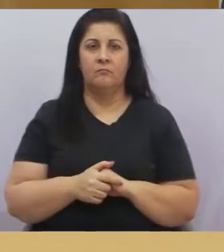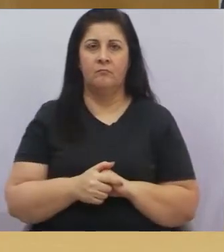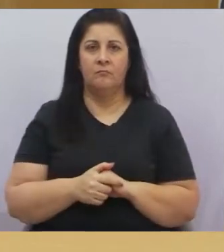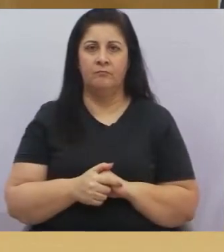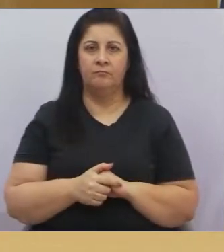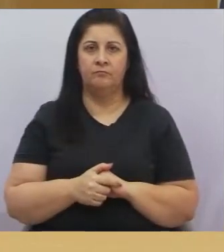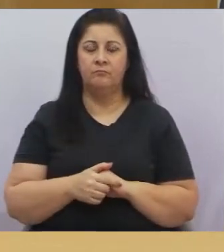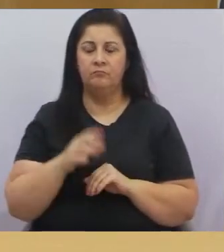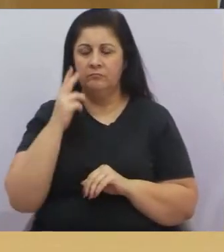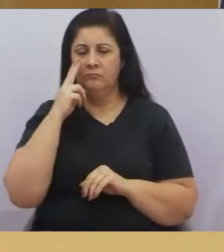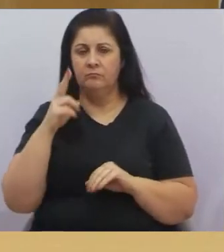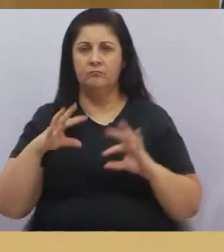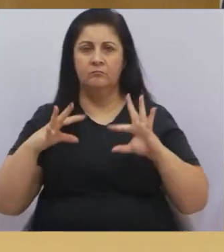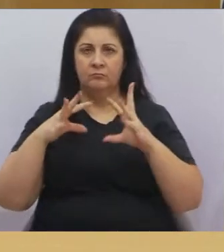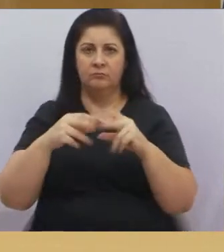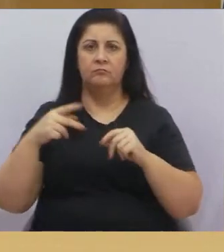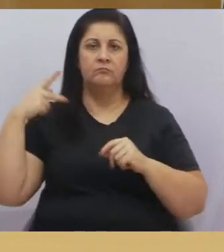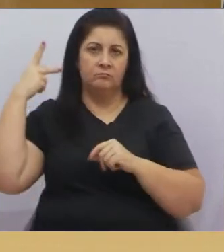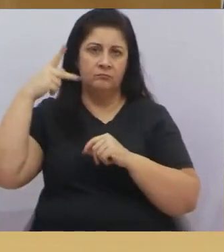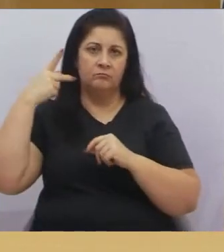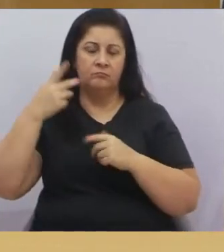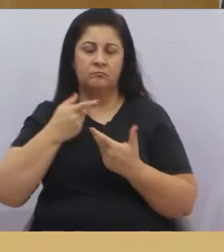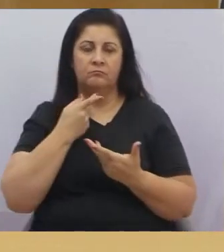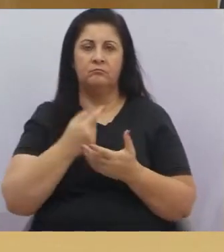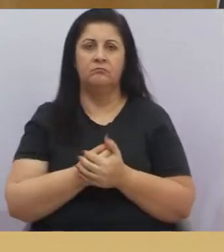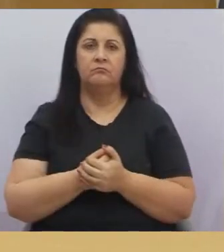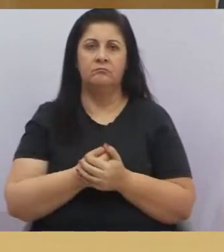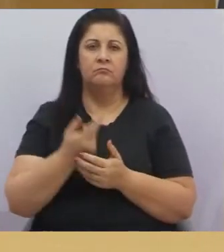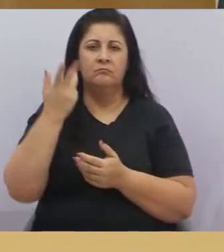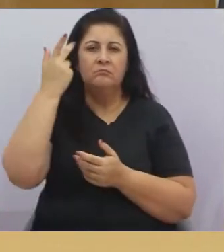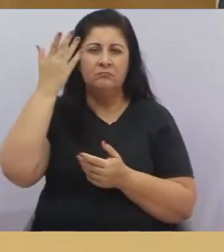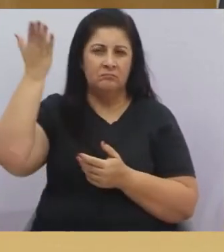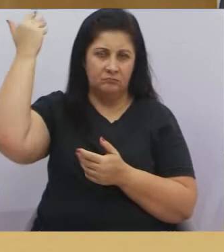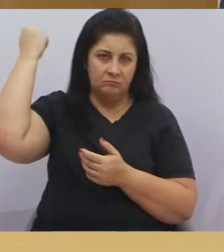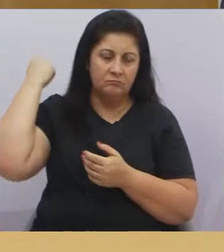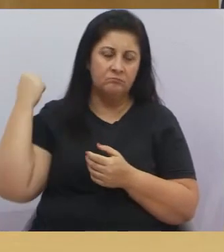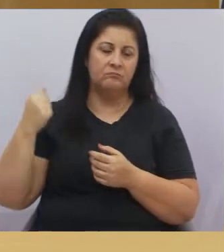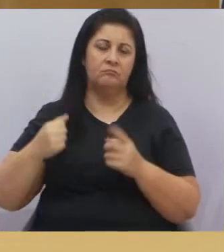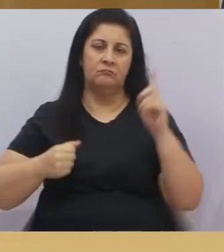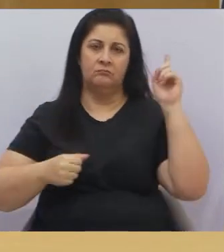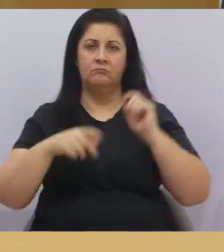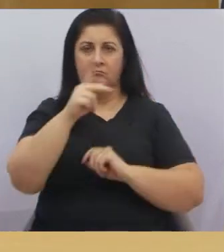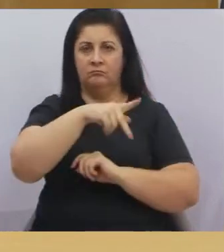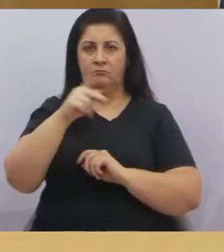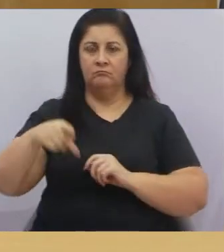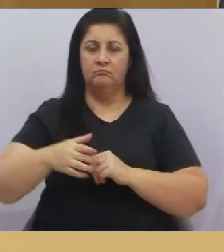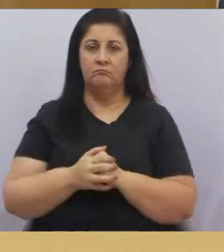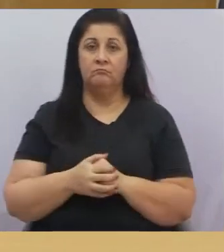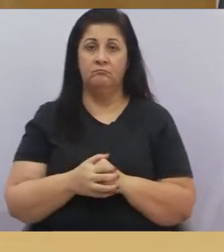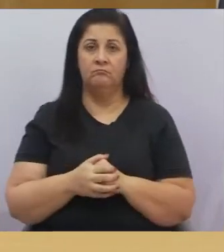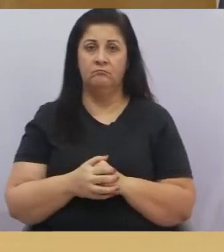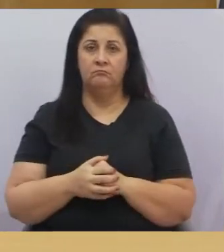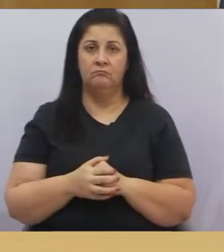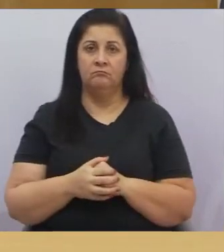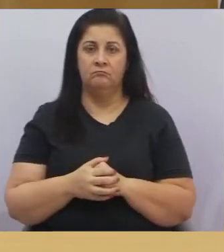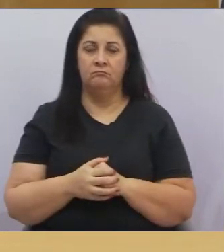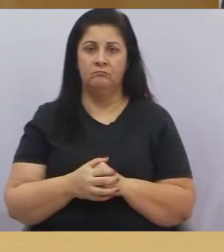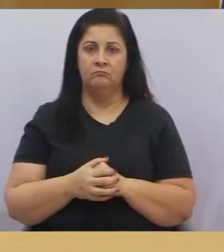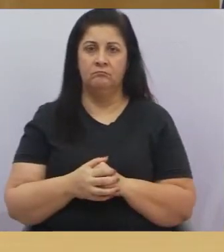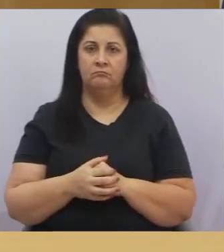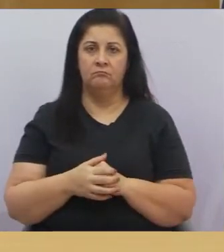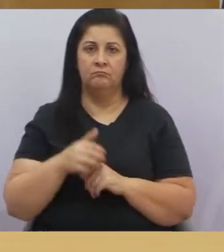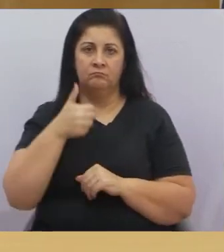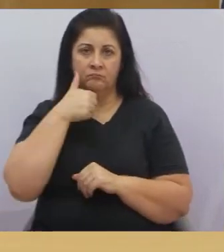vereadores falar, e voltando um pouquinho assim para trás, professora, né, o tempo que eu estudei, a educação que eu tive dos meus